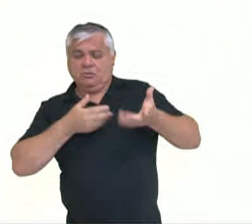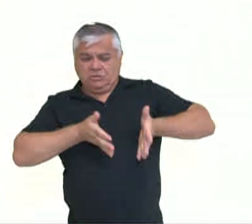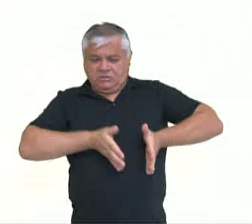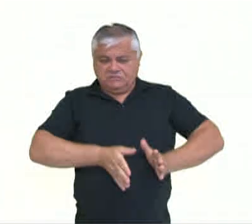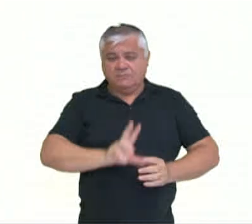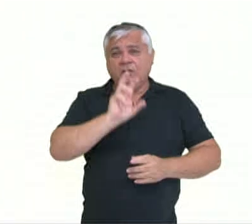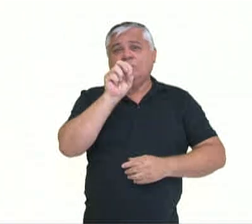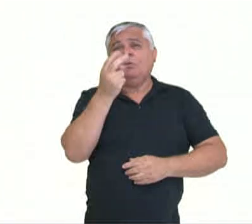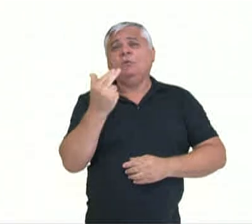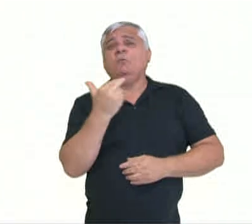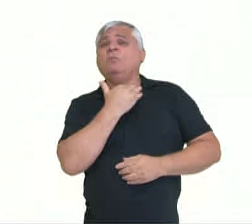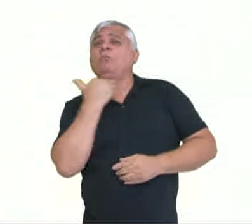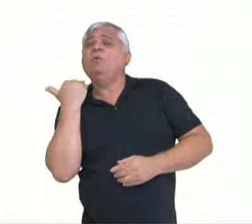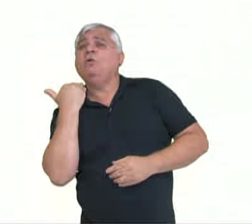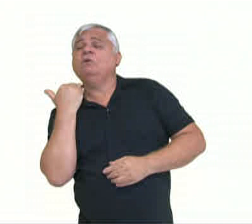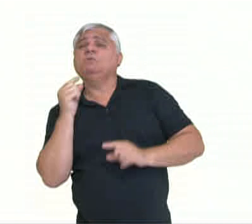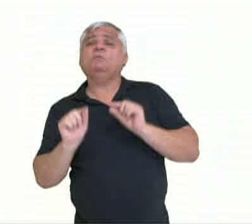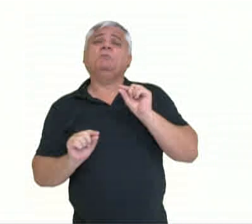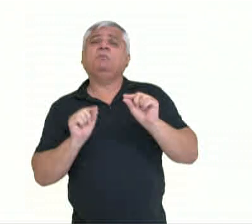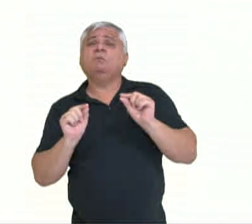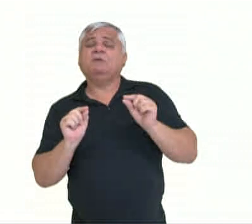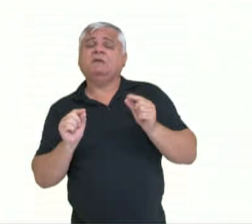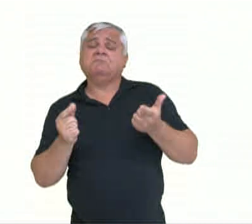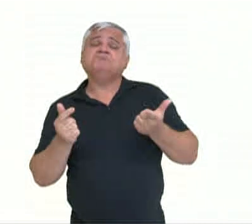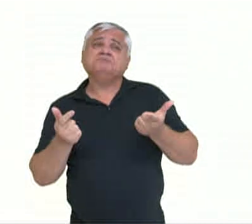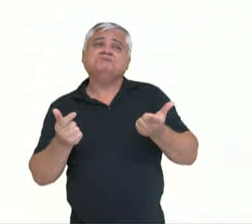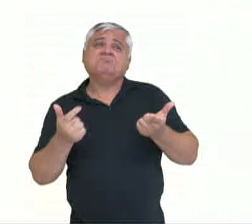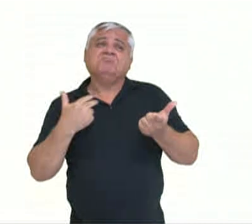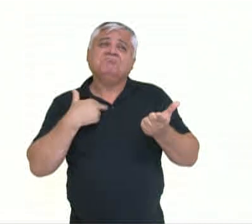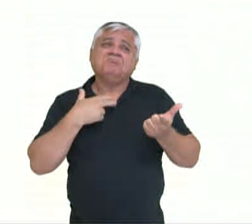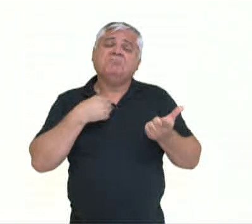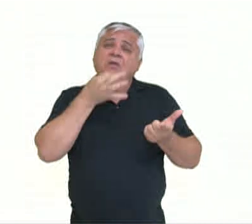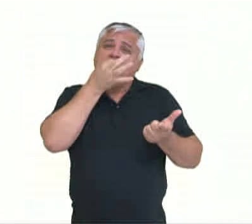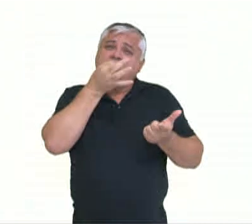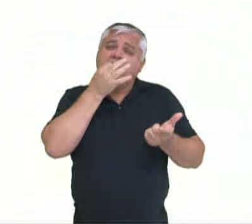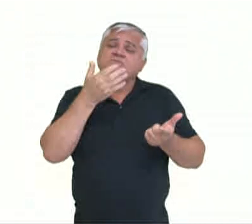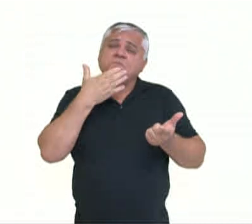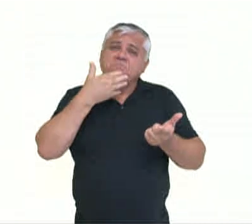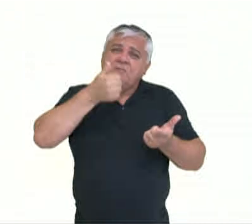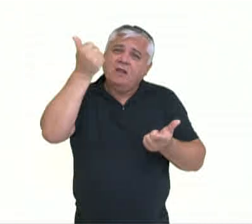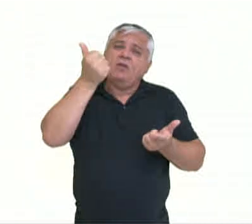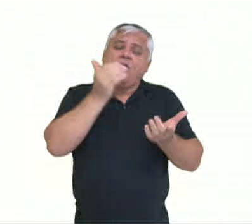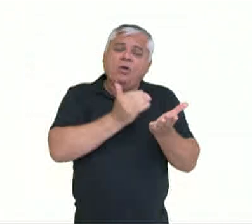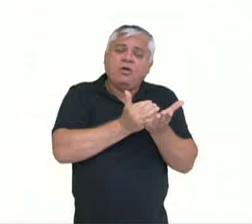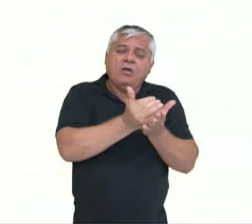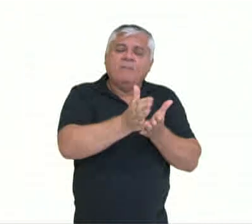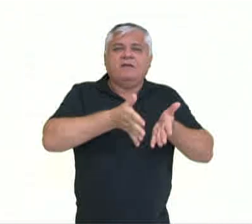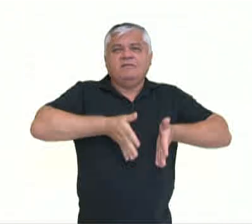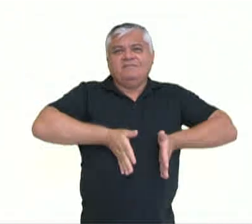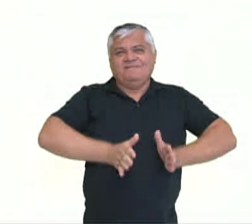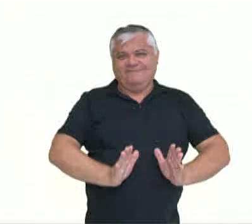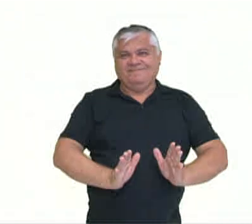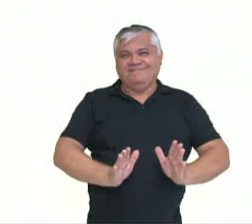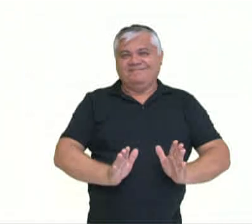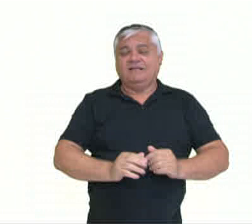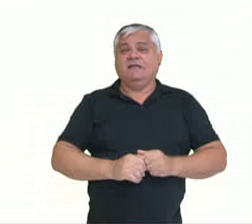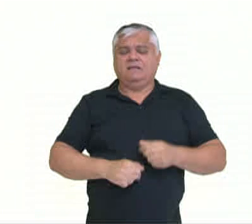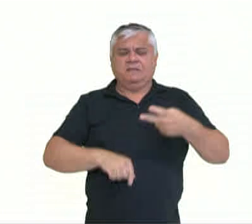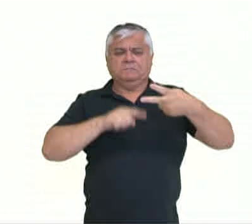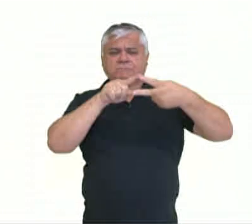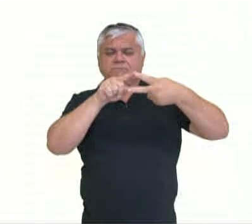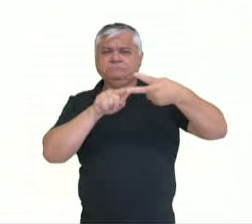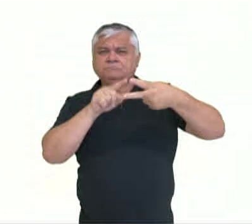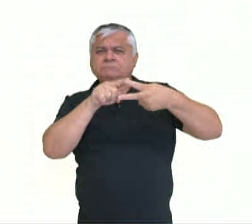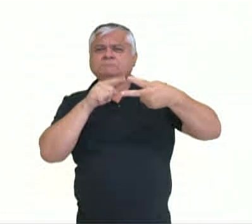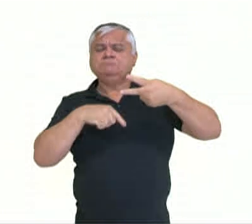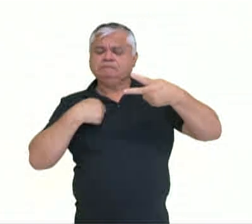morte. Suposto o uso vulgar, seja começar pelo nascimento, 2 considerações me levaram a